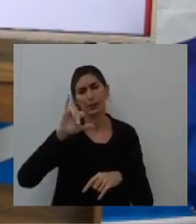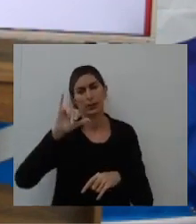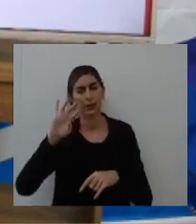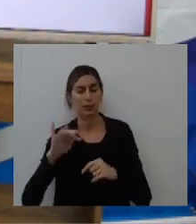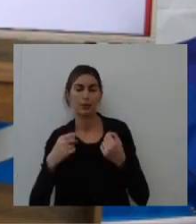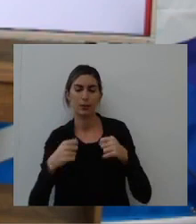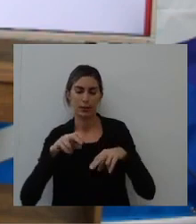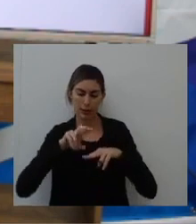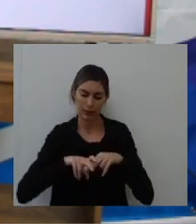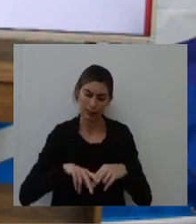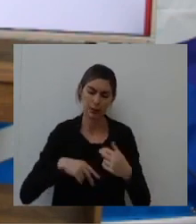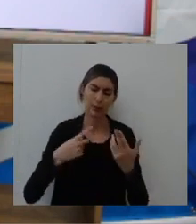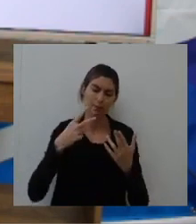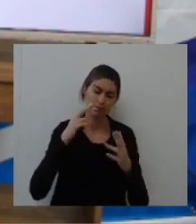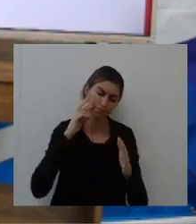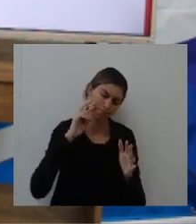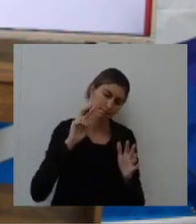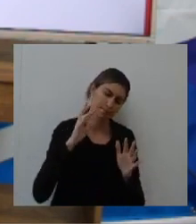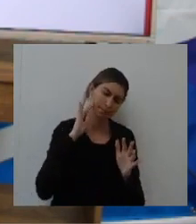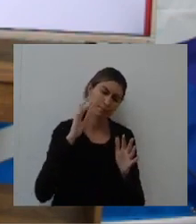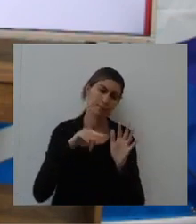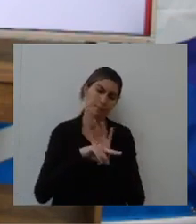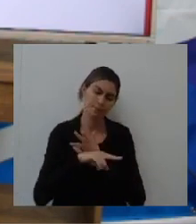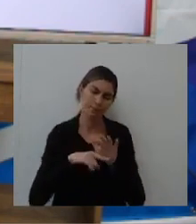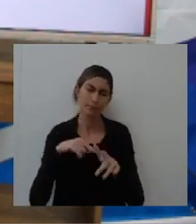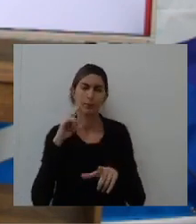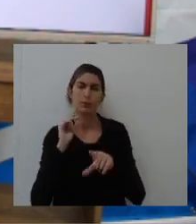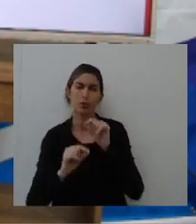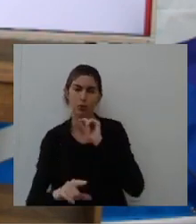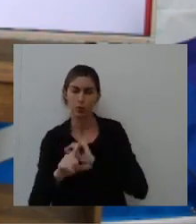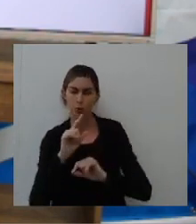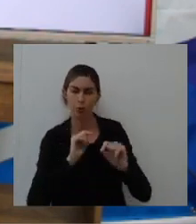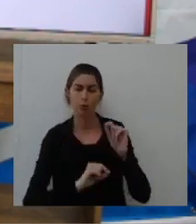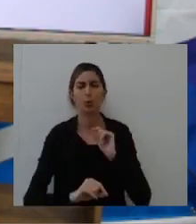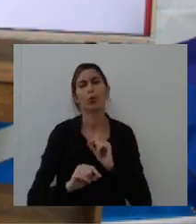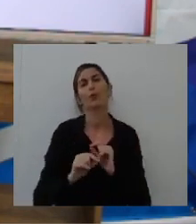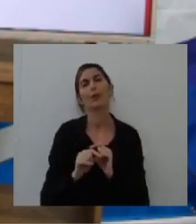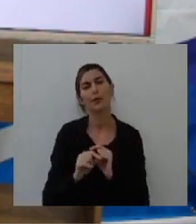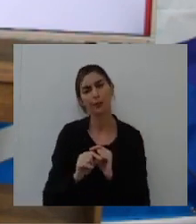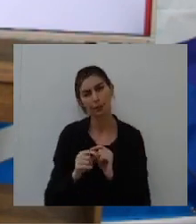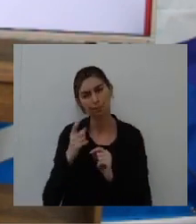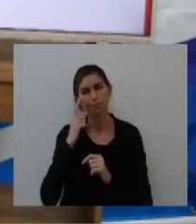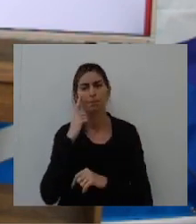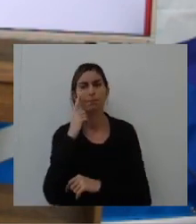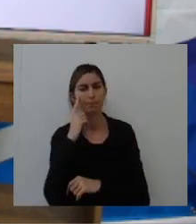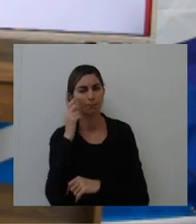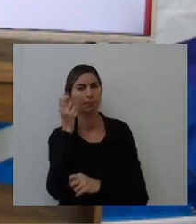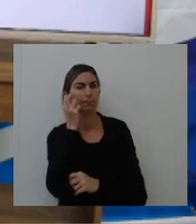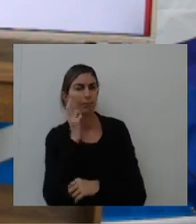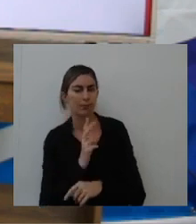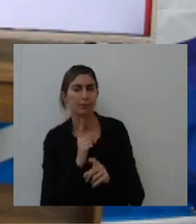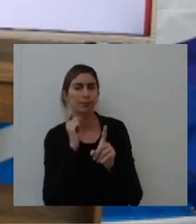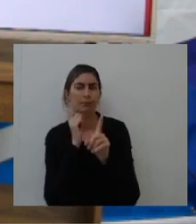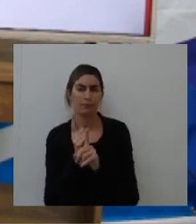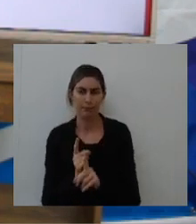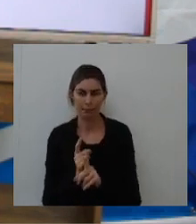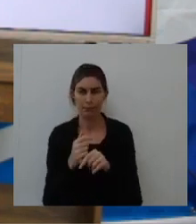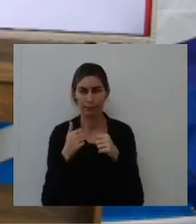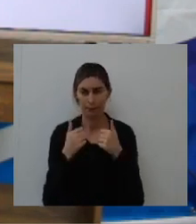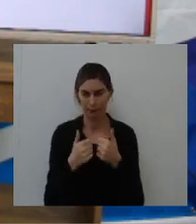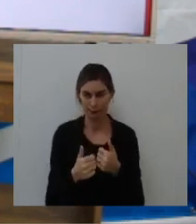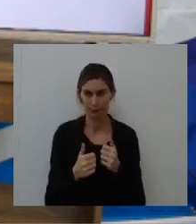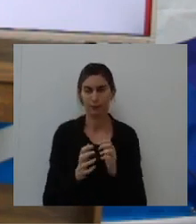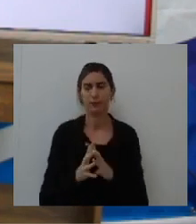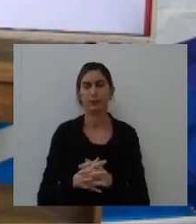tem que sentar um pouquinho, analisar as escolhas, ser um pouquinho maroto e malandro para poder chegar lá no sentido global,